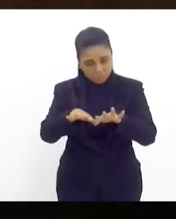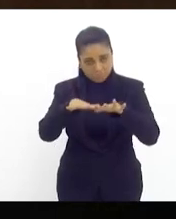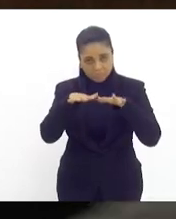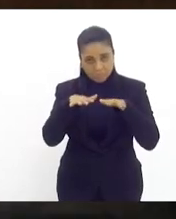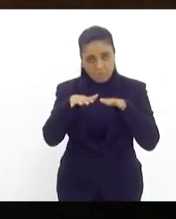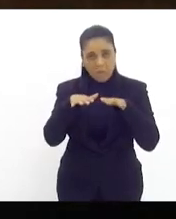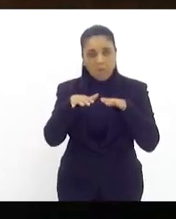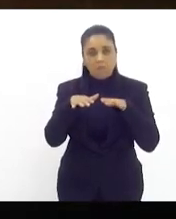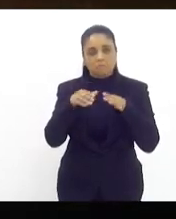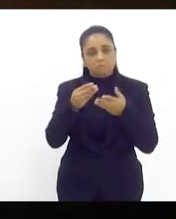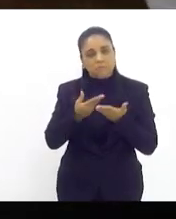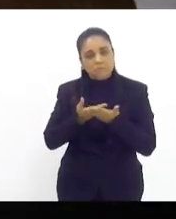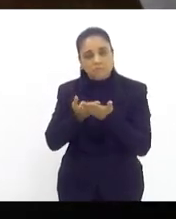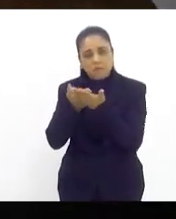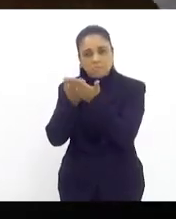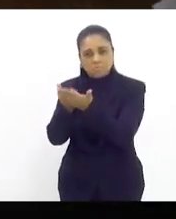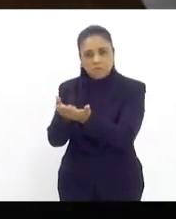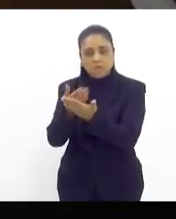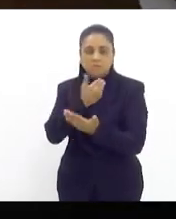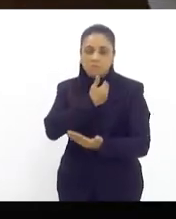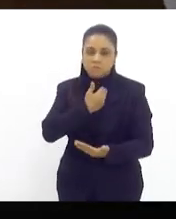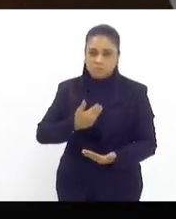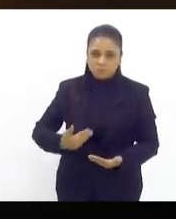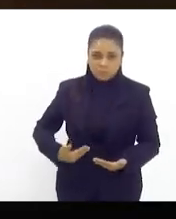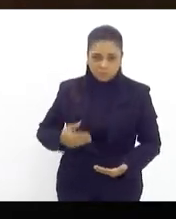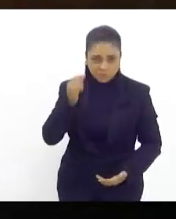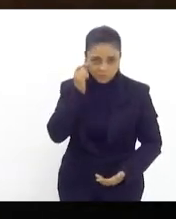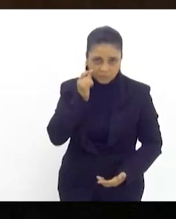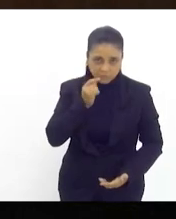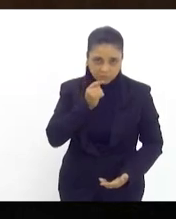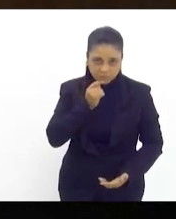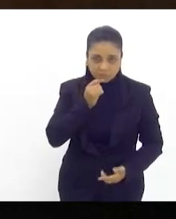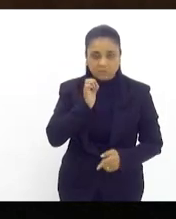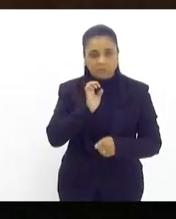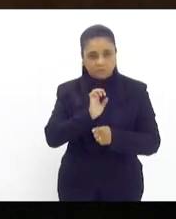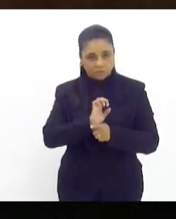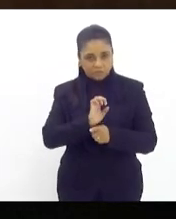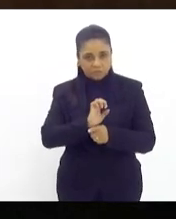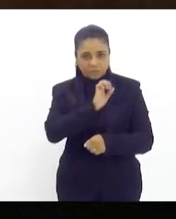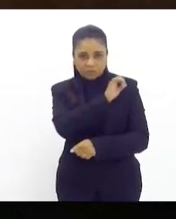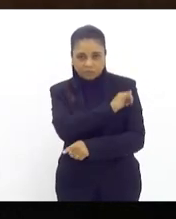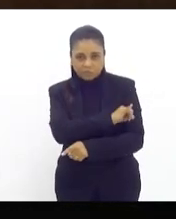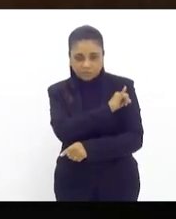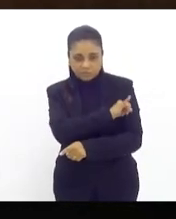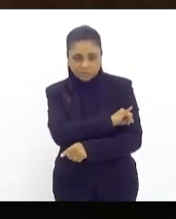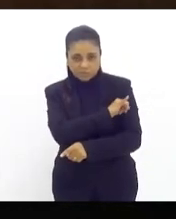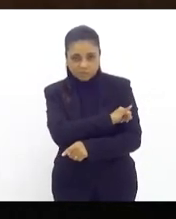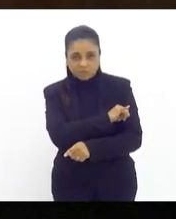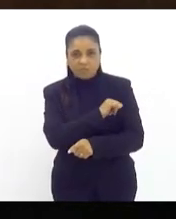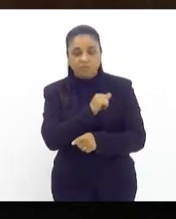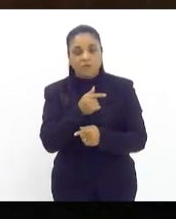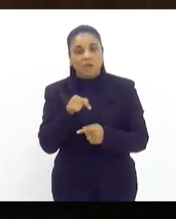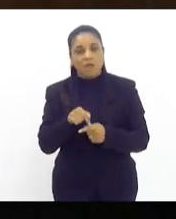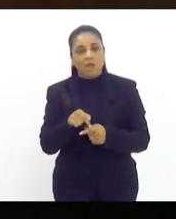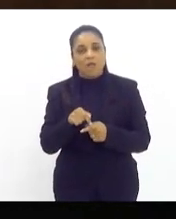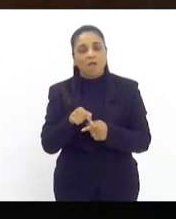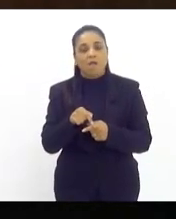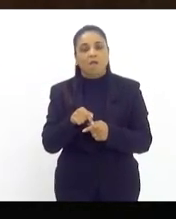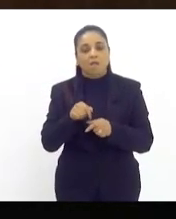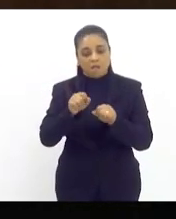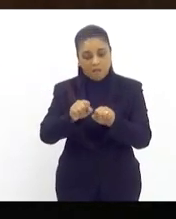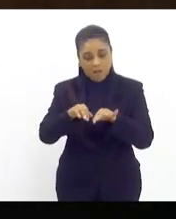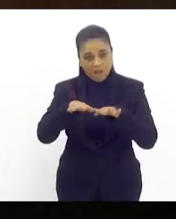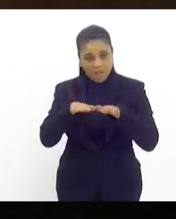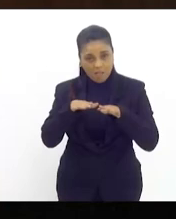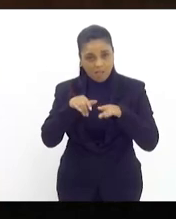fizesse o encaminhamento ao governador do Estado para que ele envie essa casa de